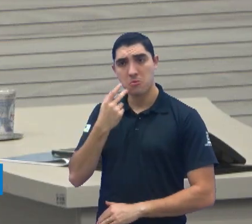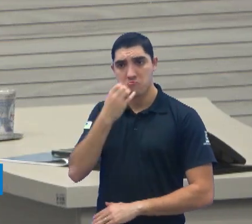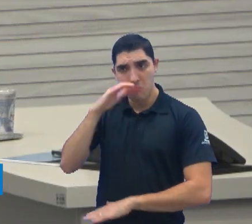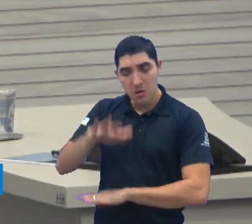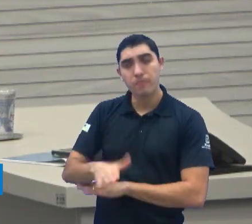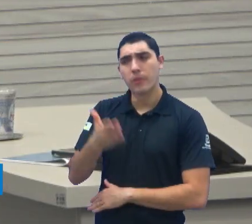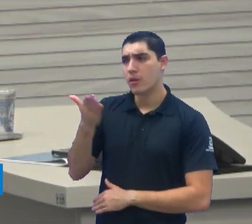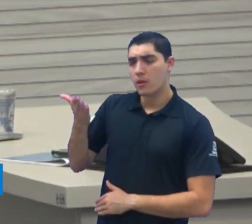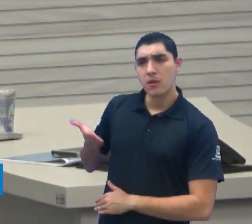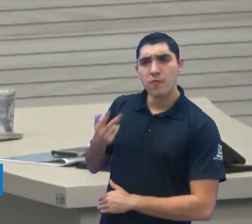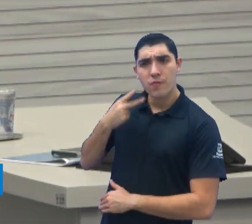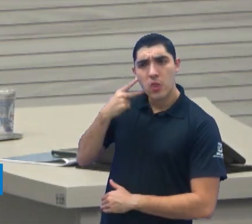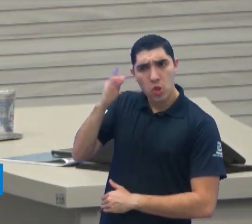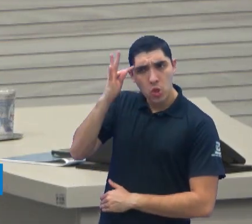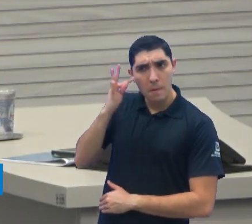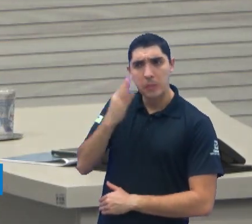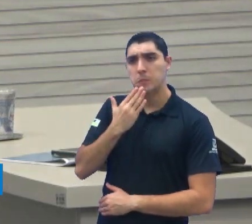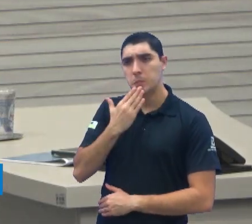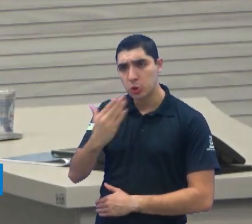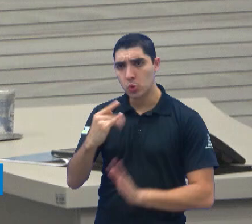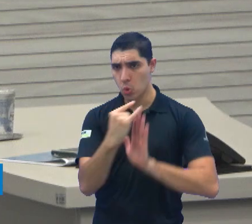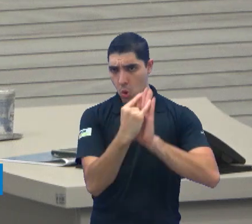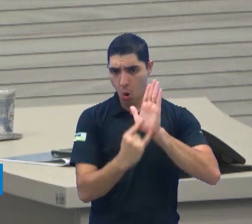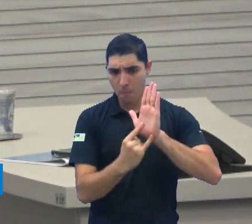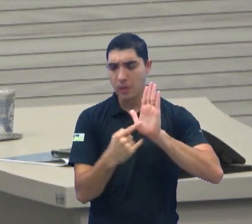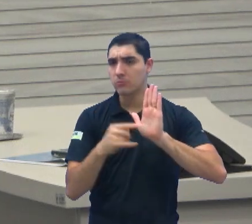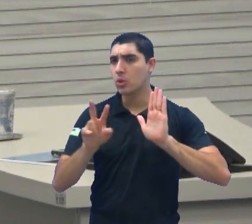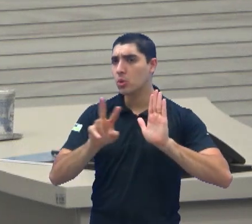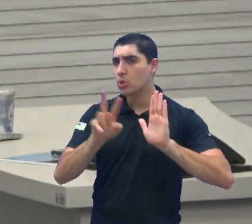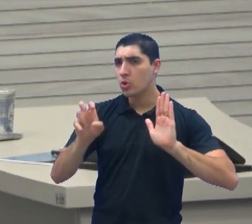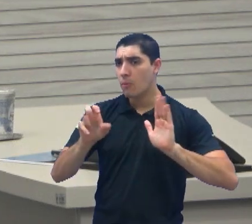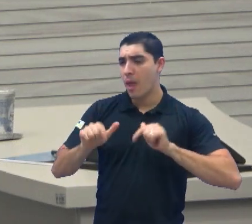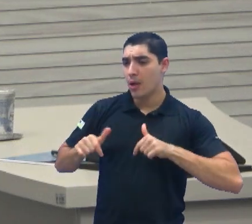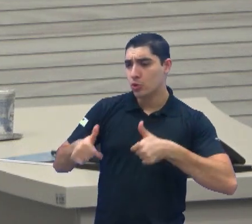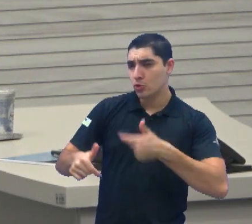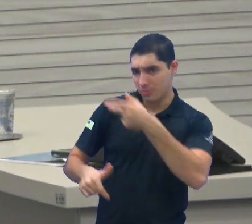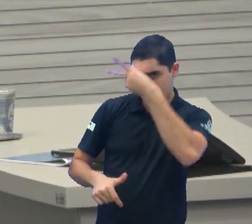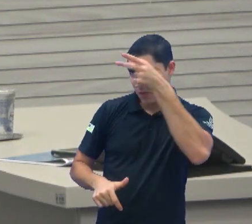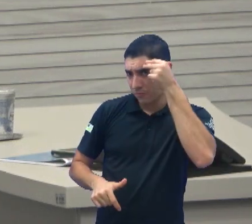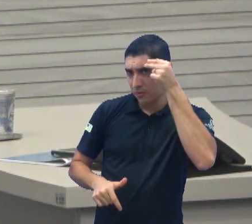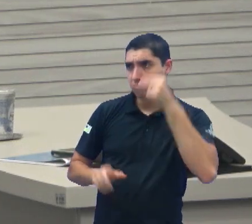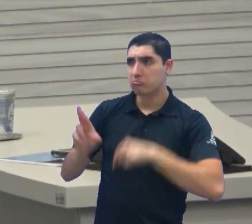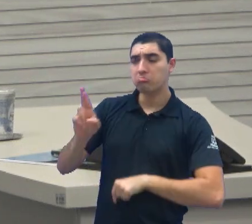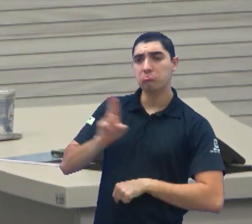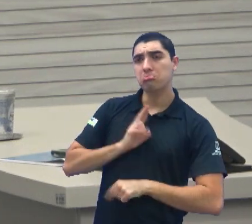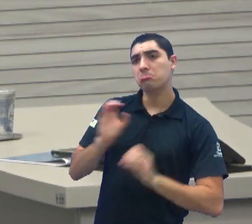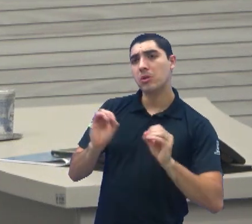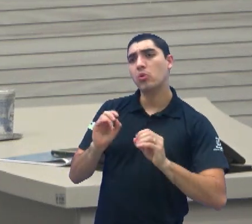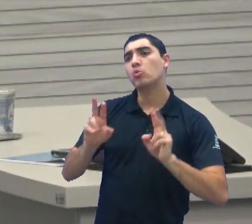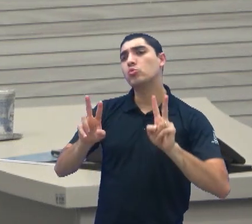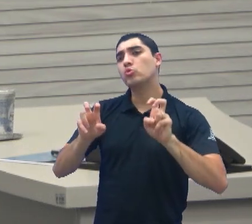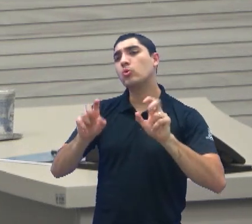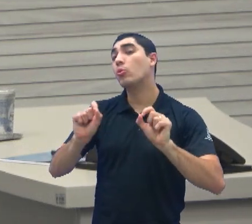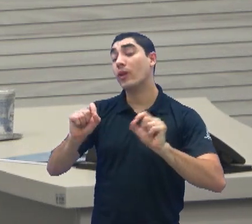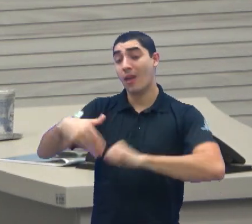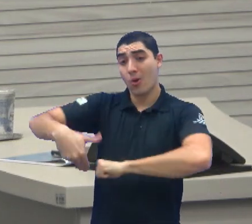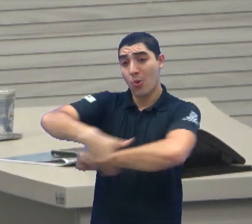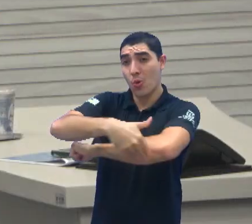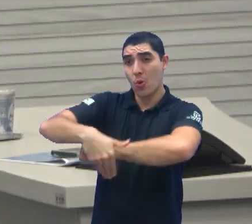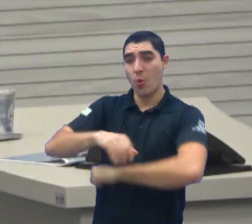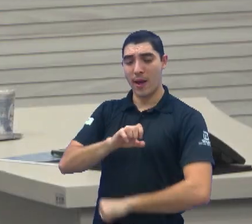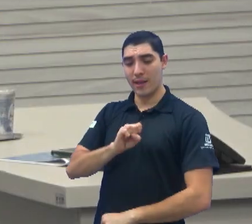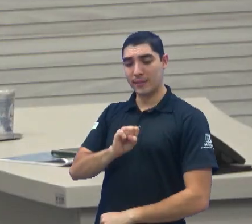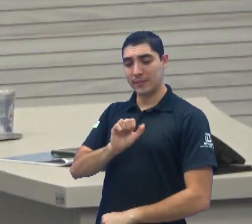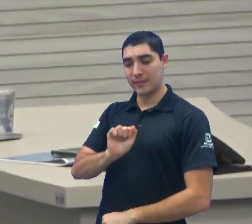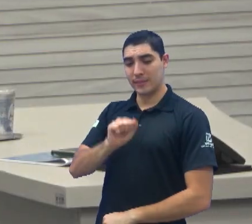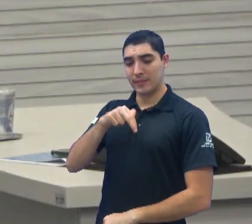solicitou ali, através de um requerimento, ações da Prefeitura, resposta sobre enchentes na rua Santa Clara. É algo que já acontece há anos, quando